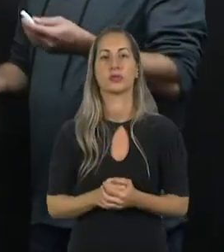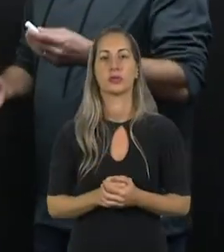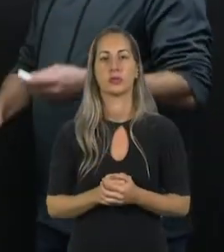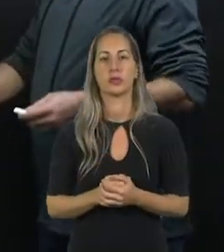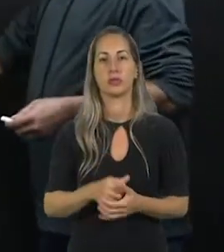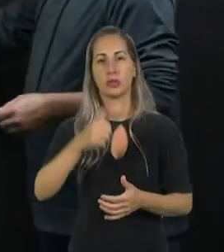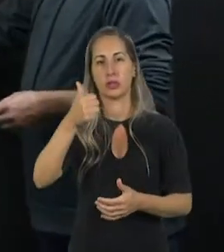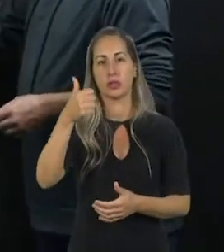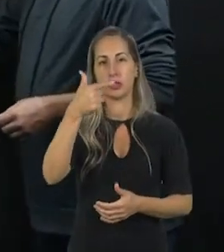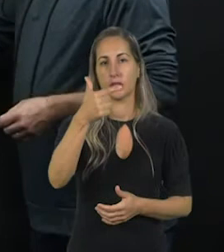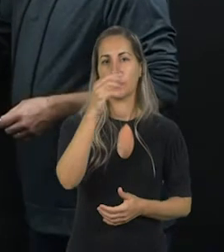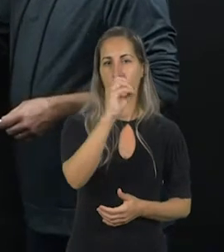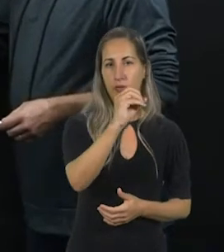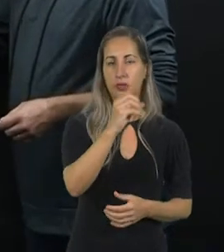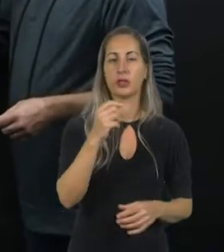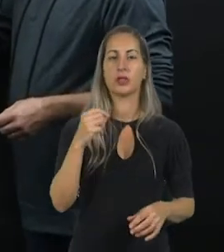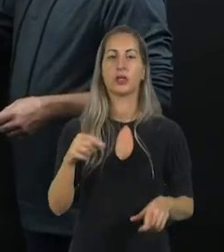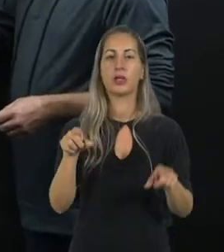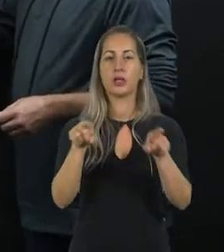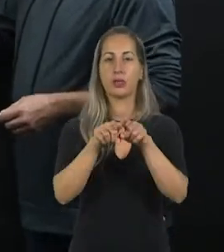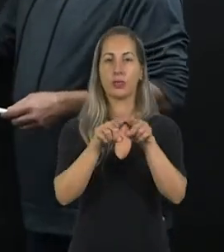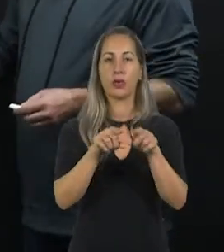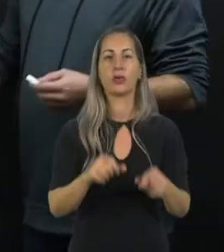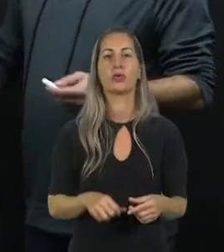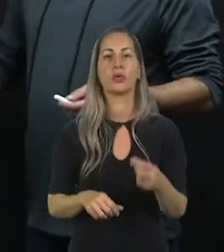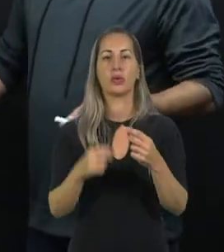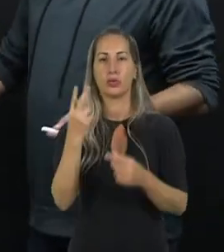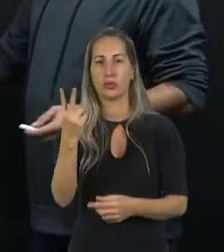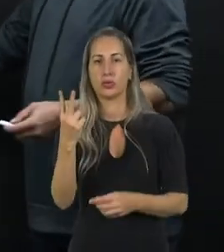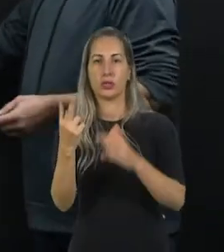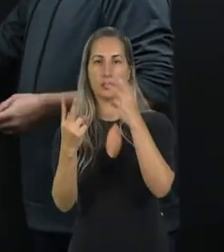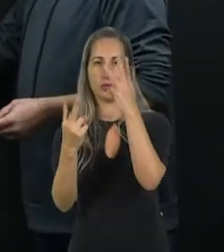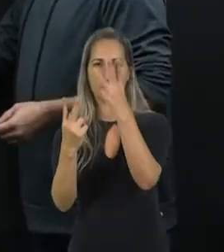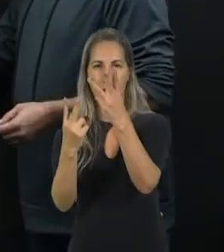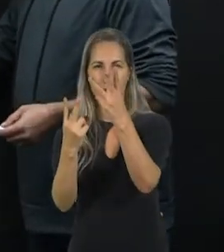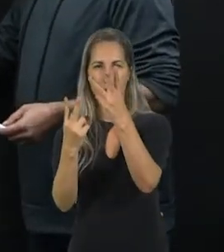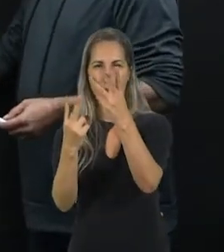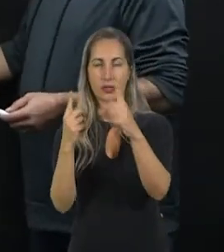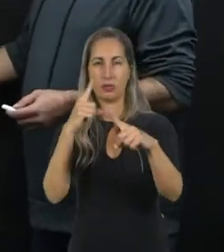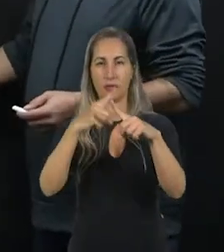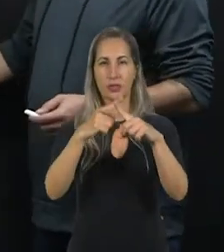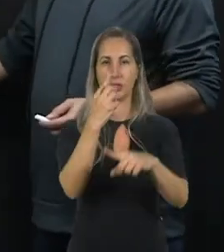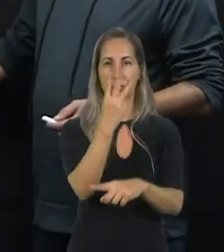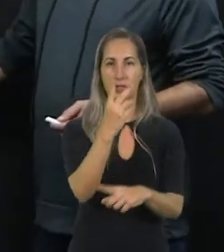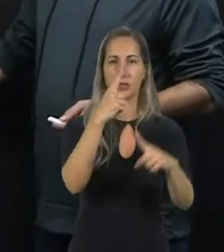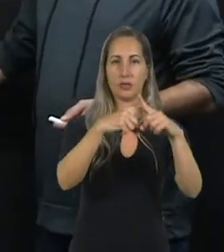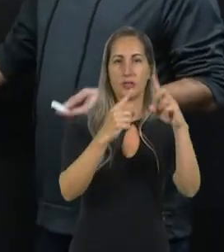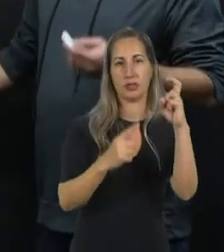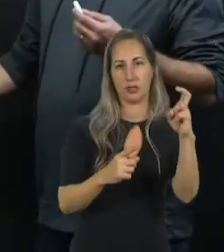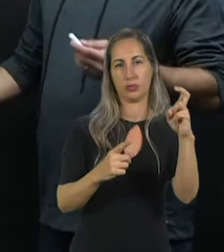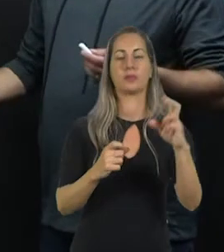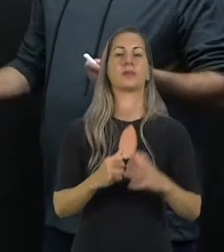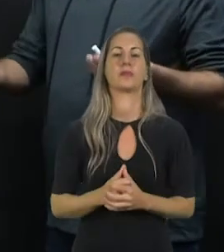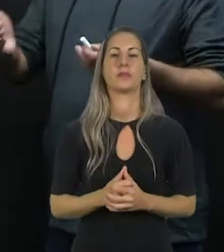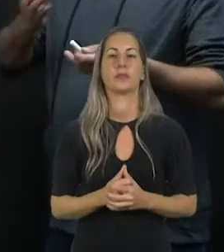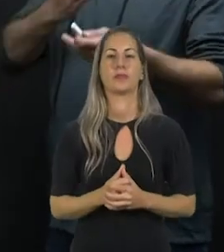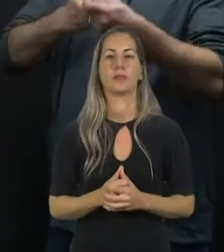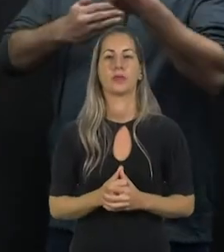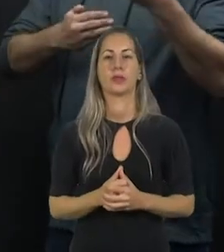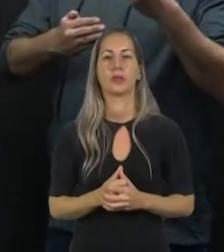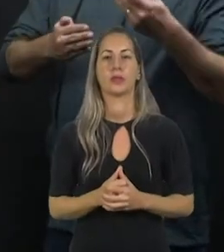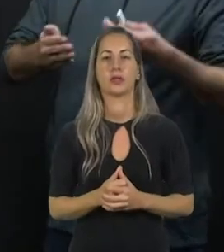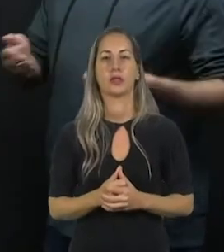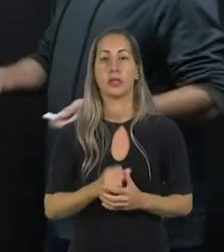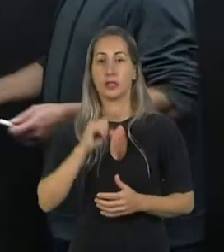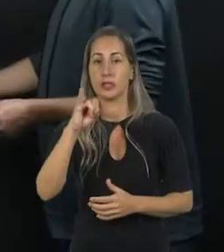do 120 é igual a 2 elevado ao cubo vezes 3 vezes 5, onde,